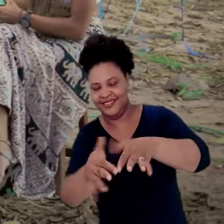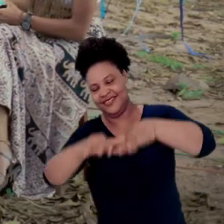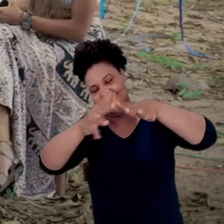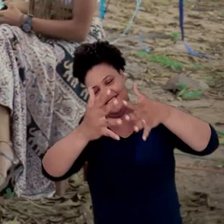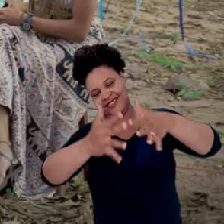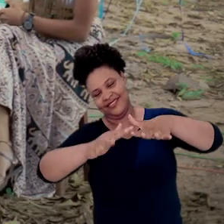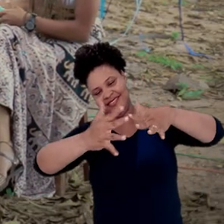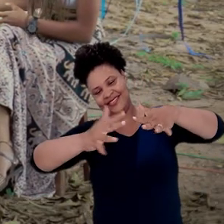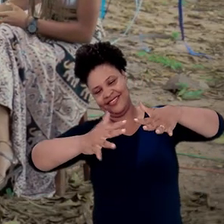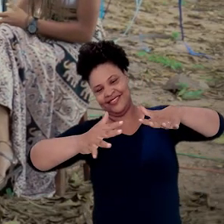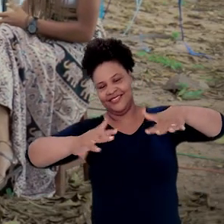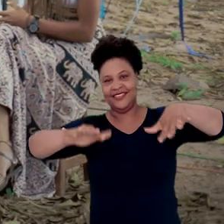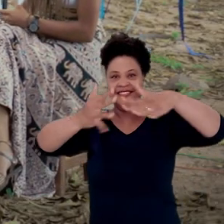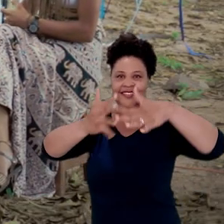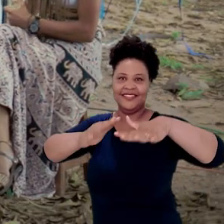Iemanjá